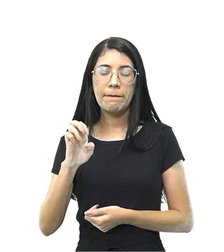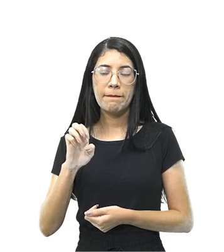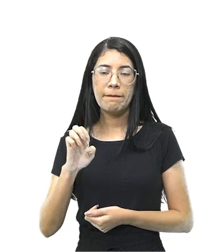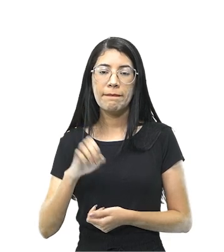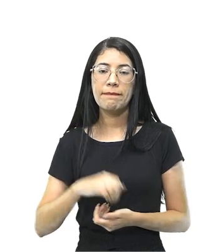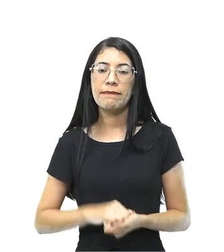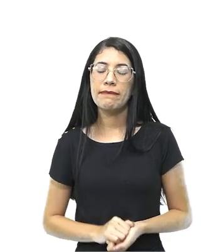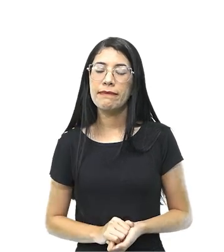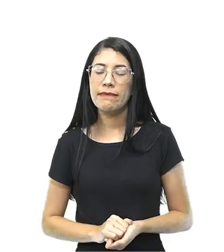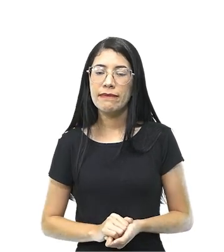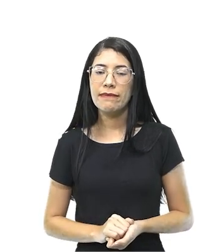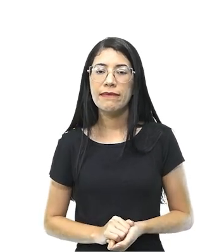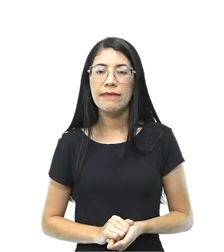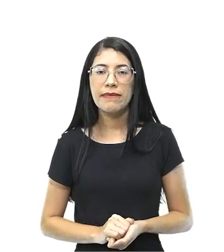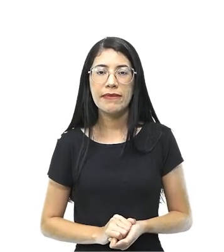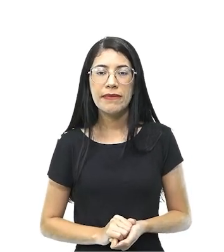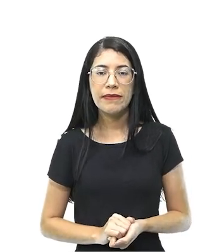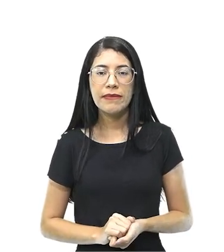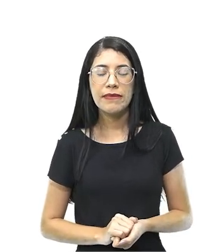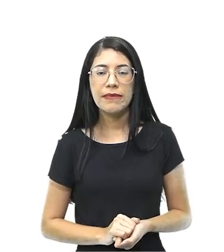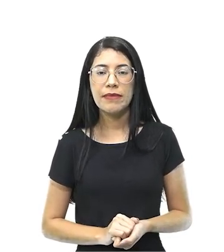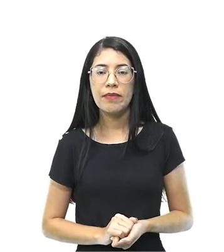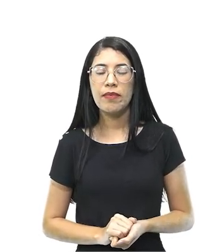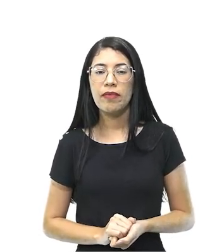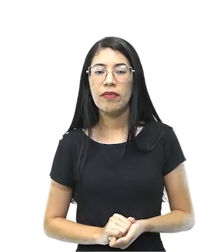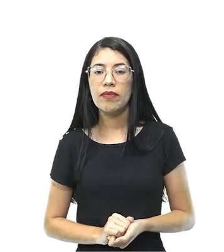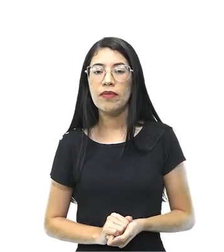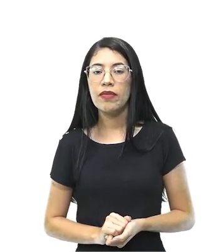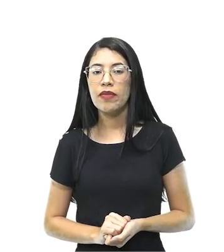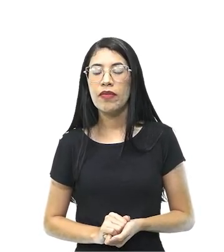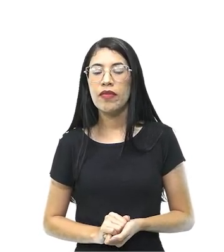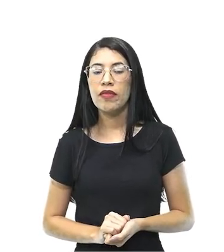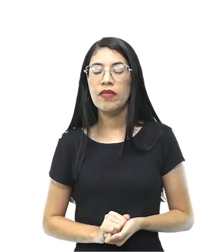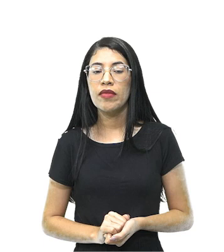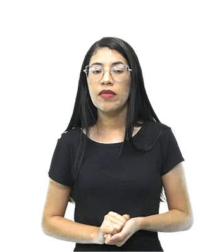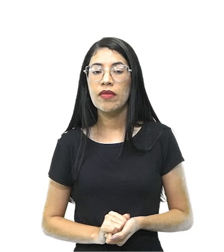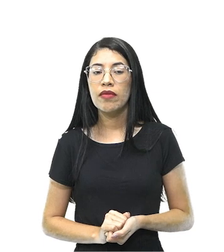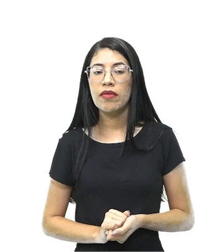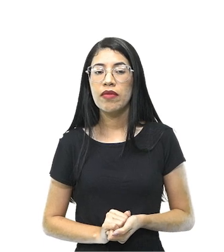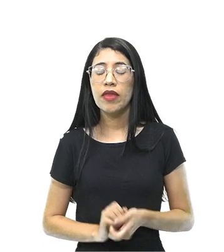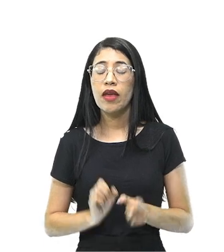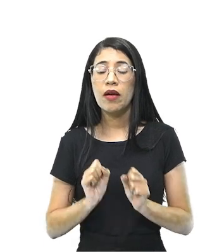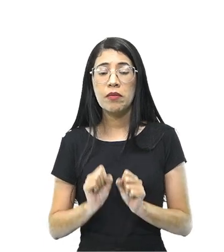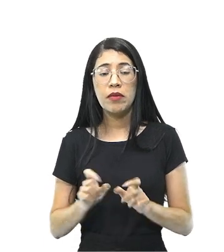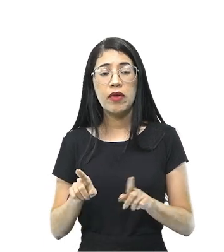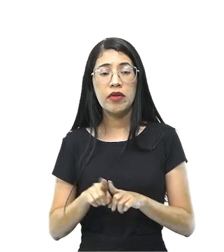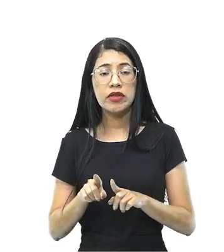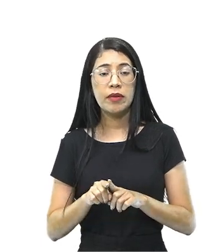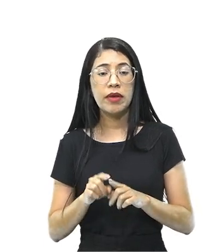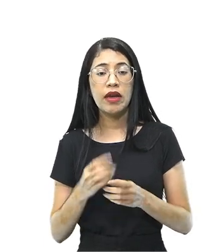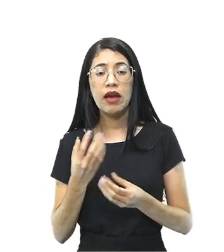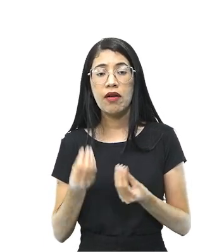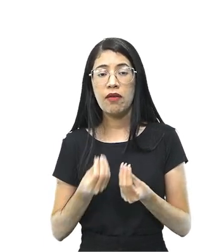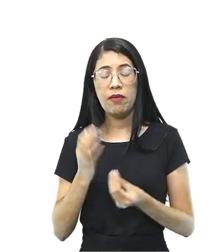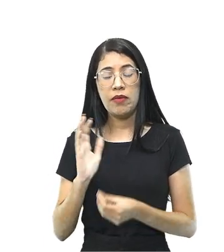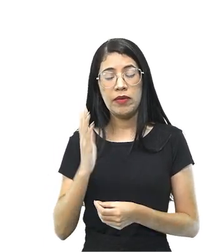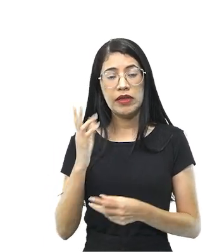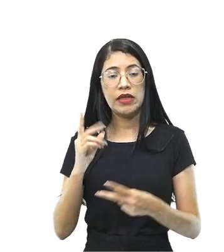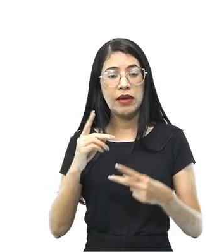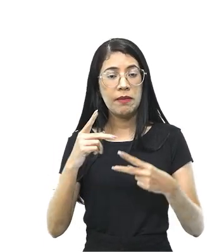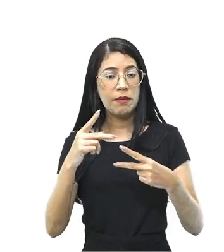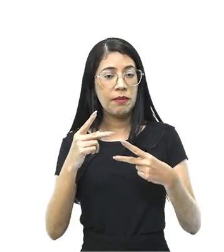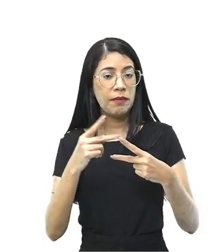São exemplos, tá? E eu tenho também, né, uma preposição mais